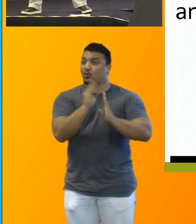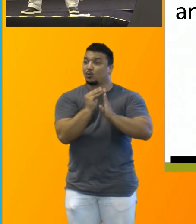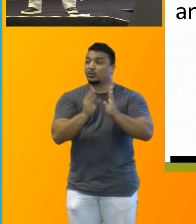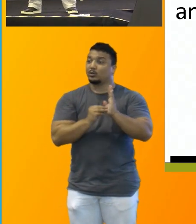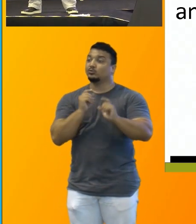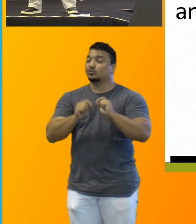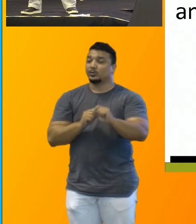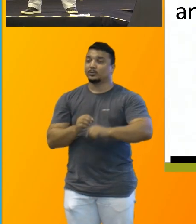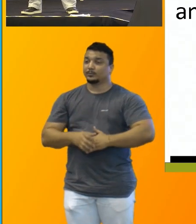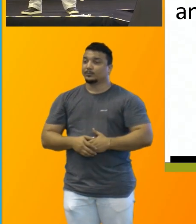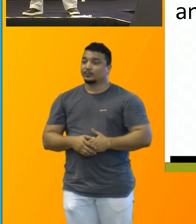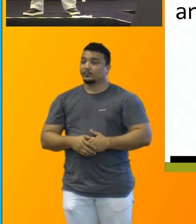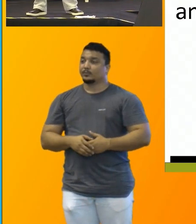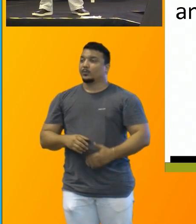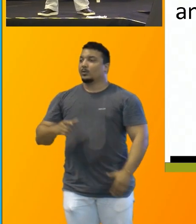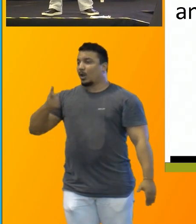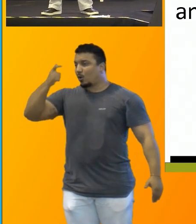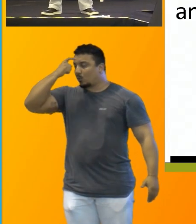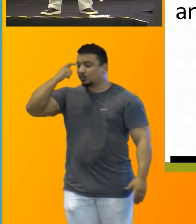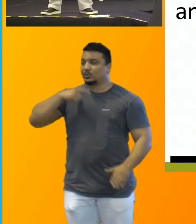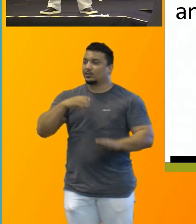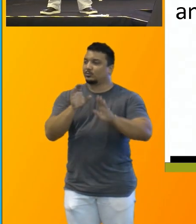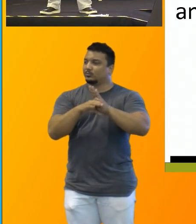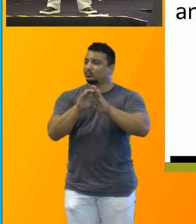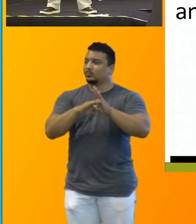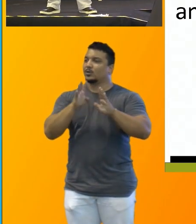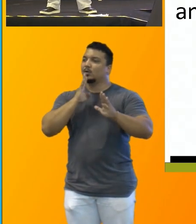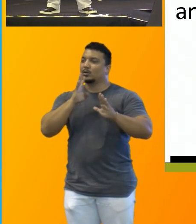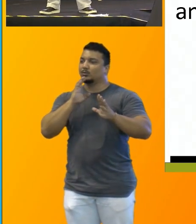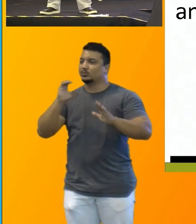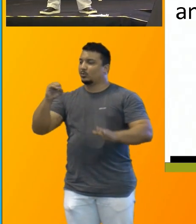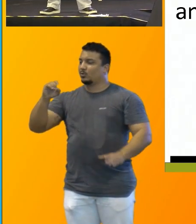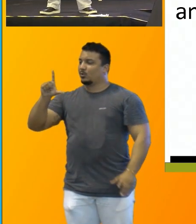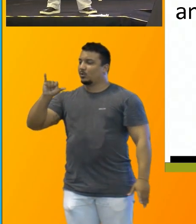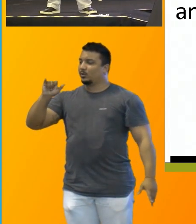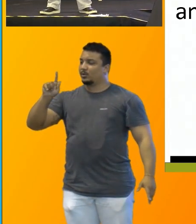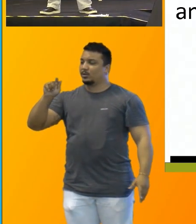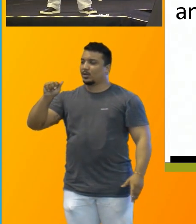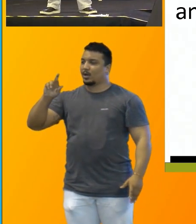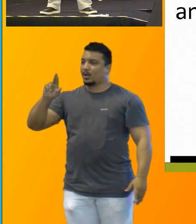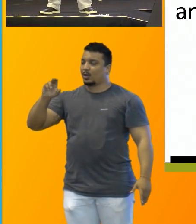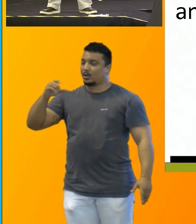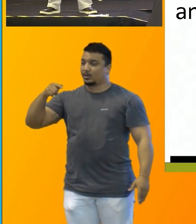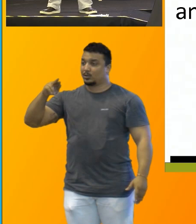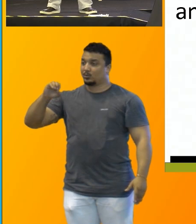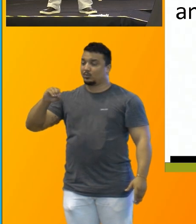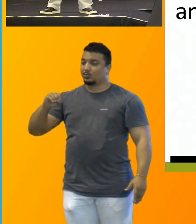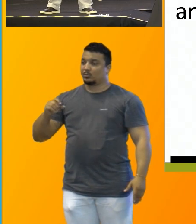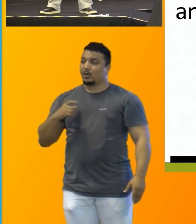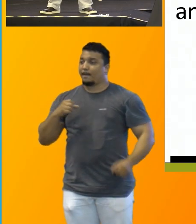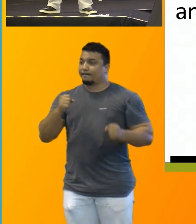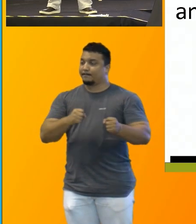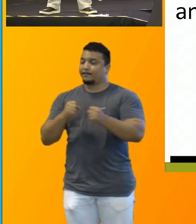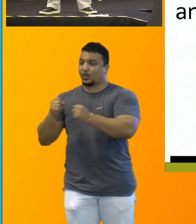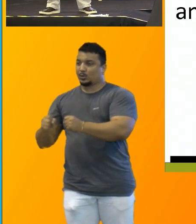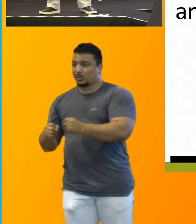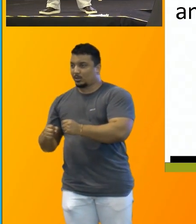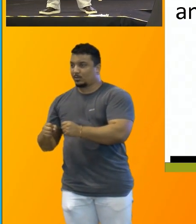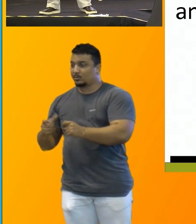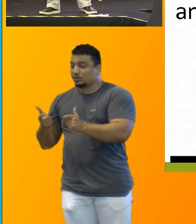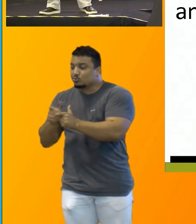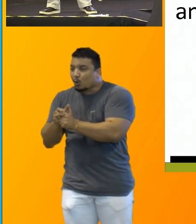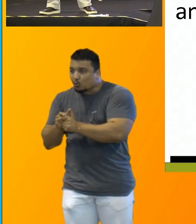dominar o quê? Conceitos. Oligárquico. Oligopouco, arquia poder. Poder